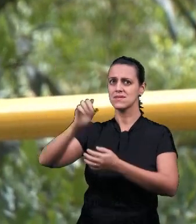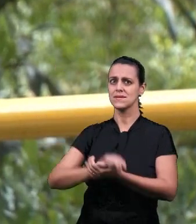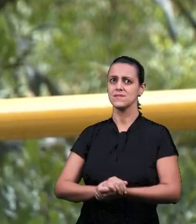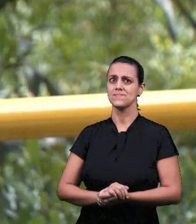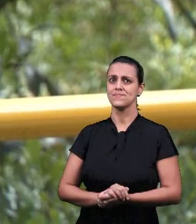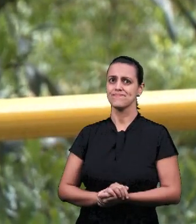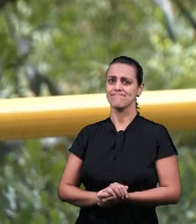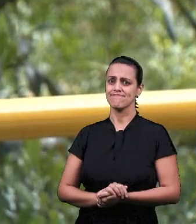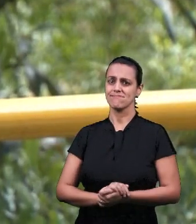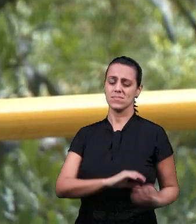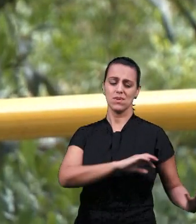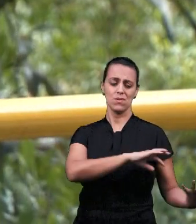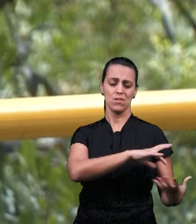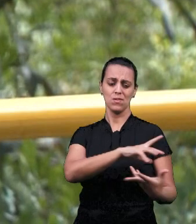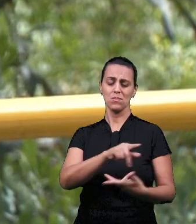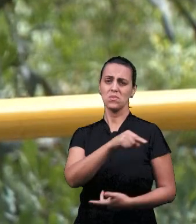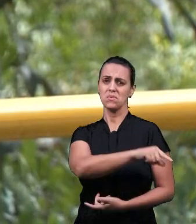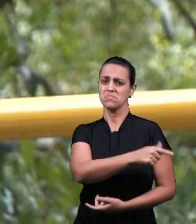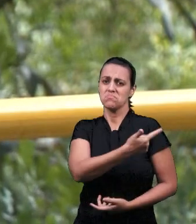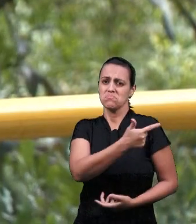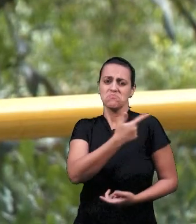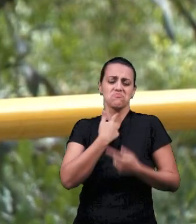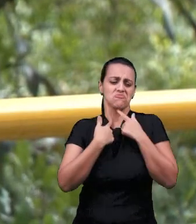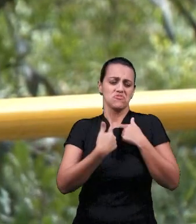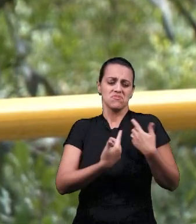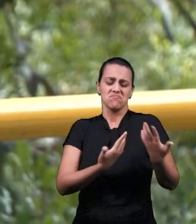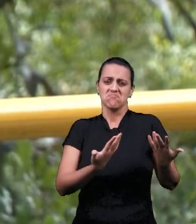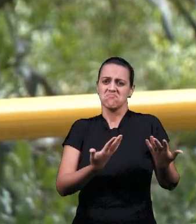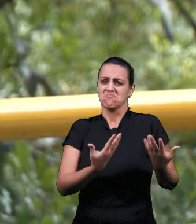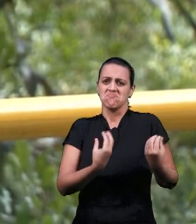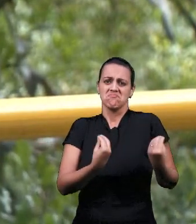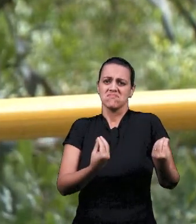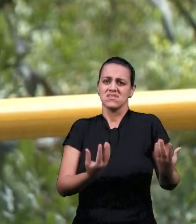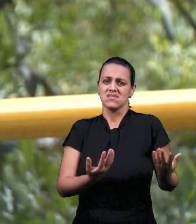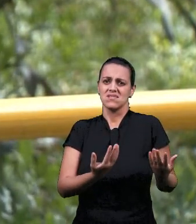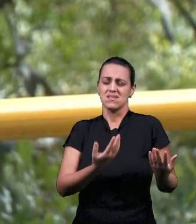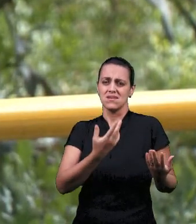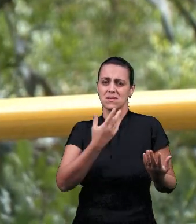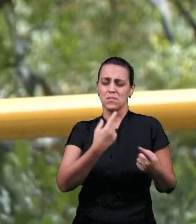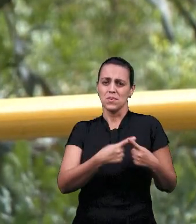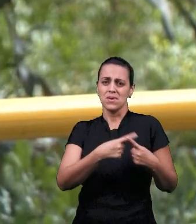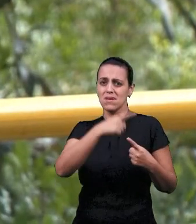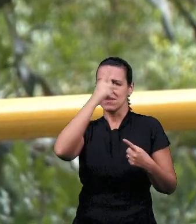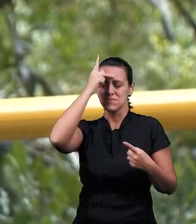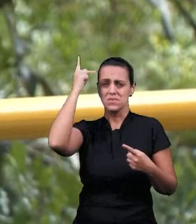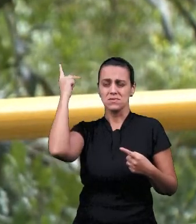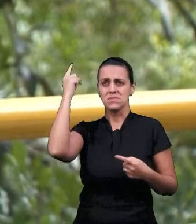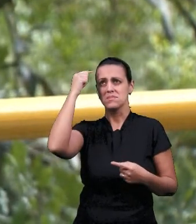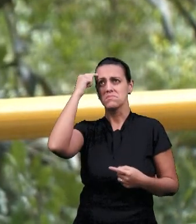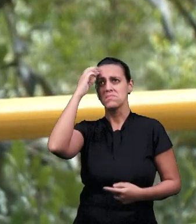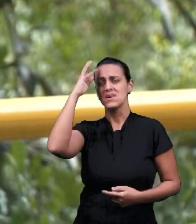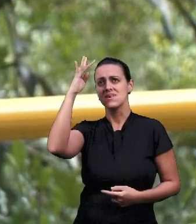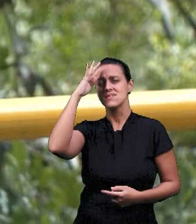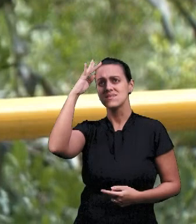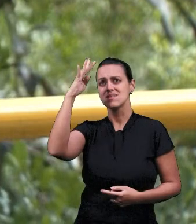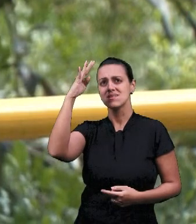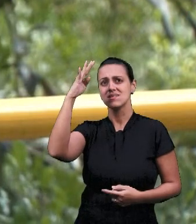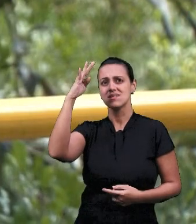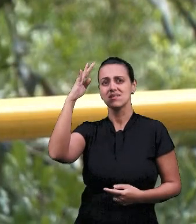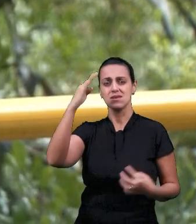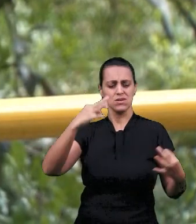um propósito, porque as pessoas estão imaginando que tudo como